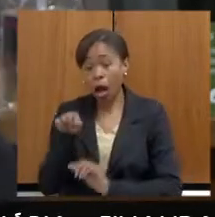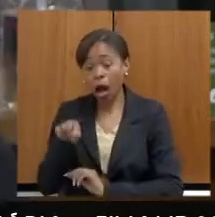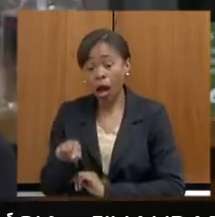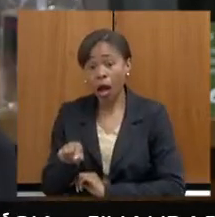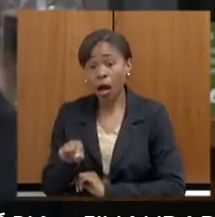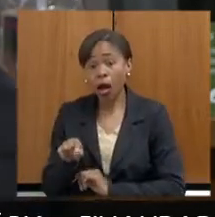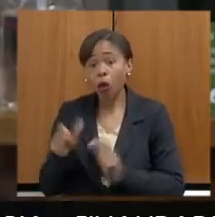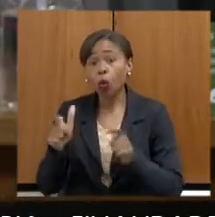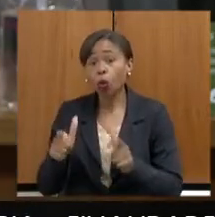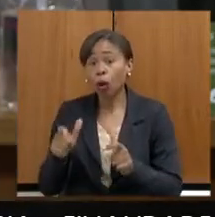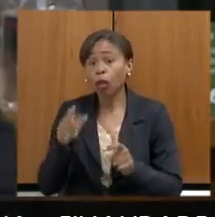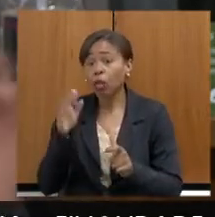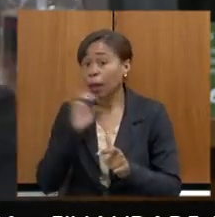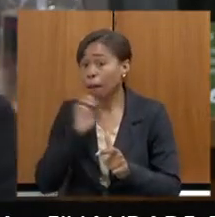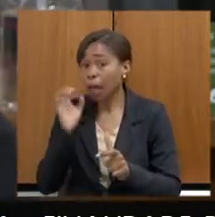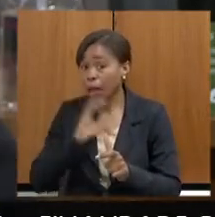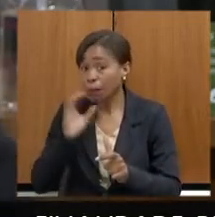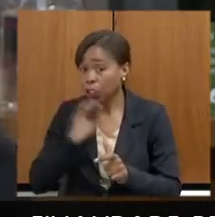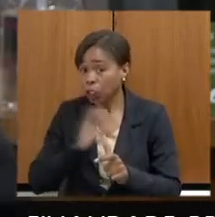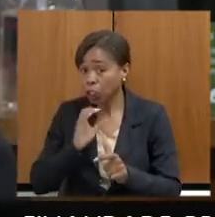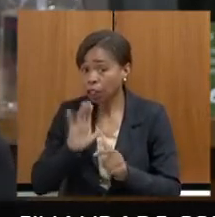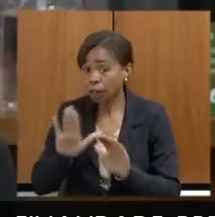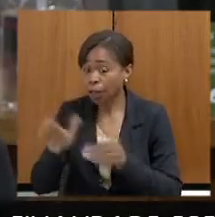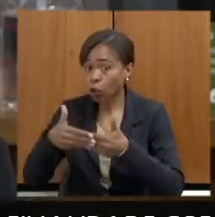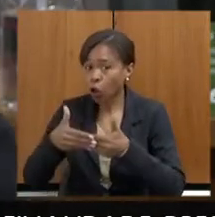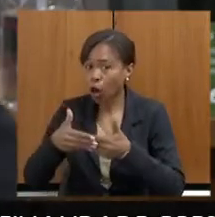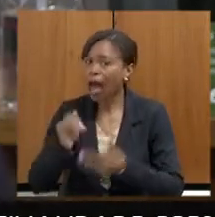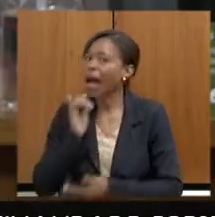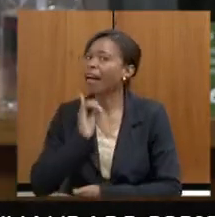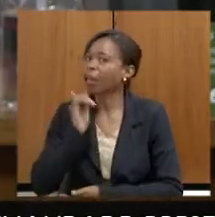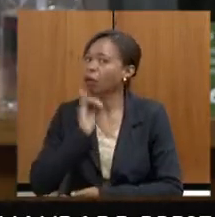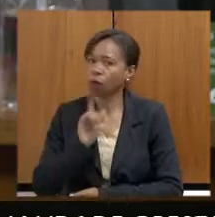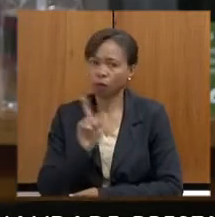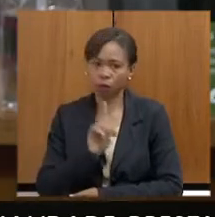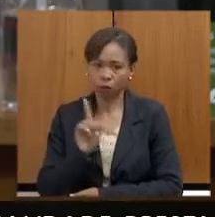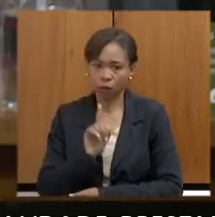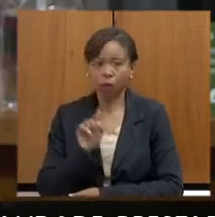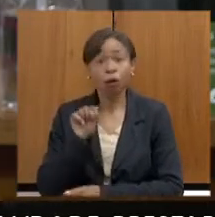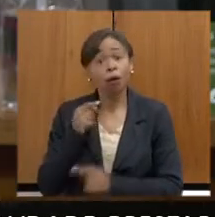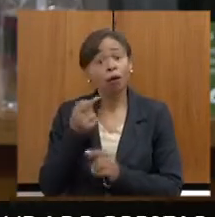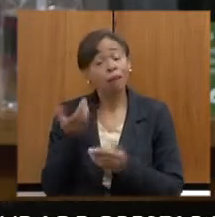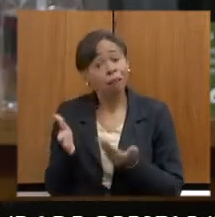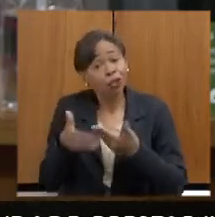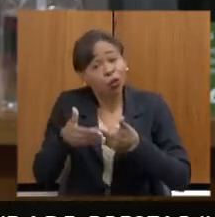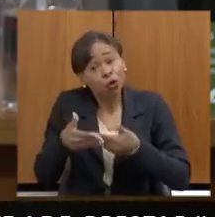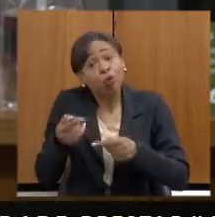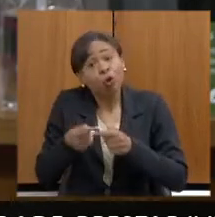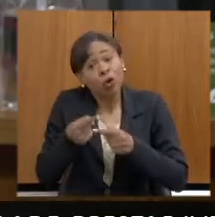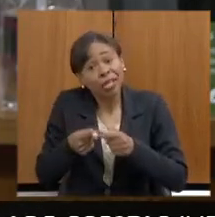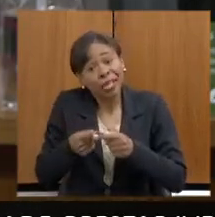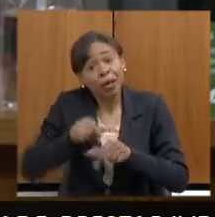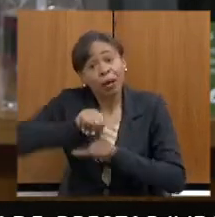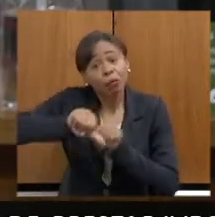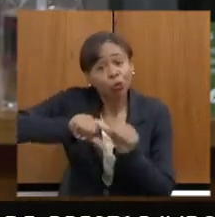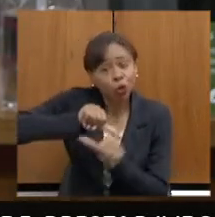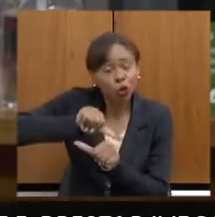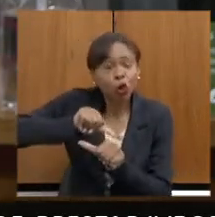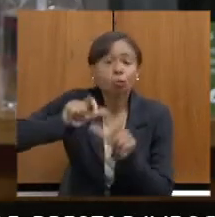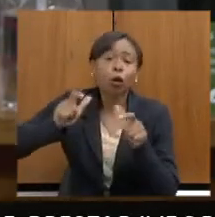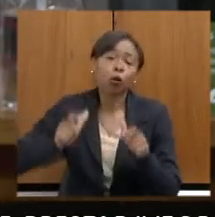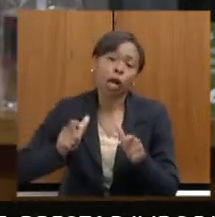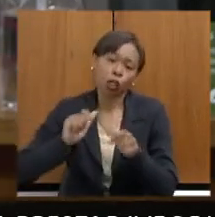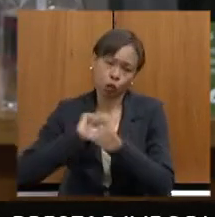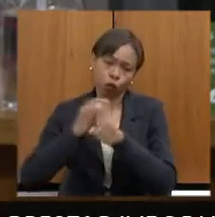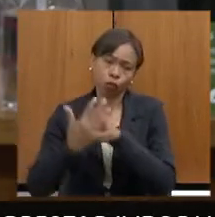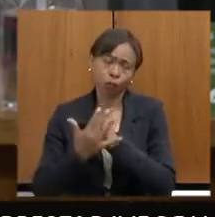Ela fechou porque aquela área virou um grande centro de pro vídeo e aí a gente teve a